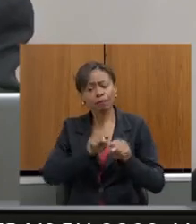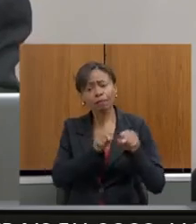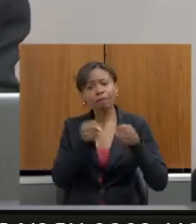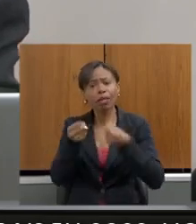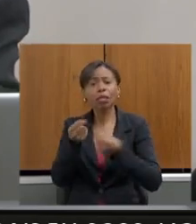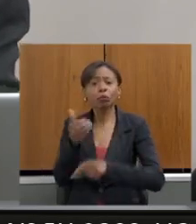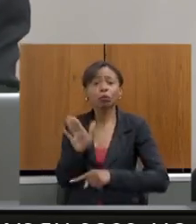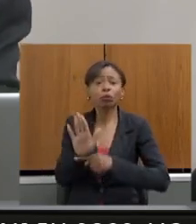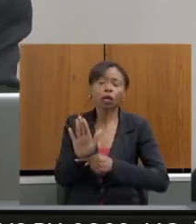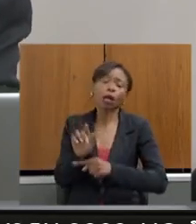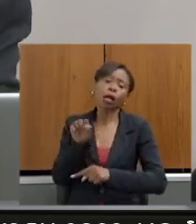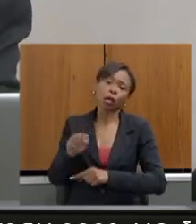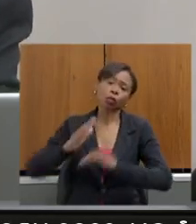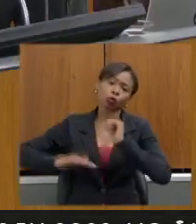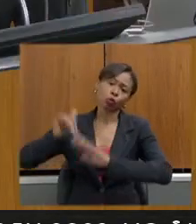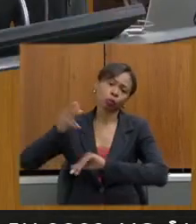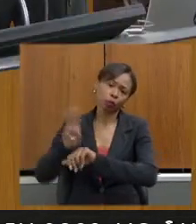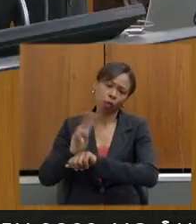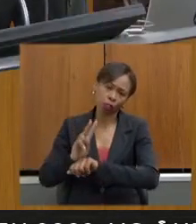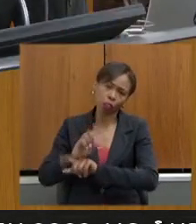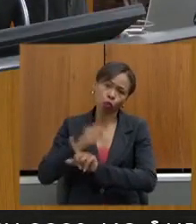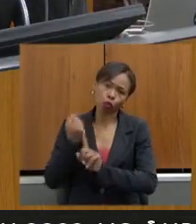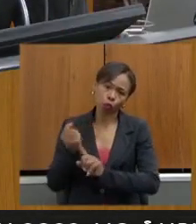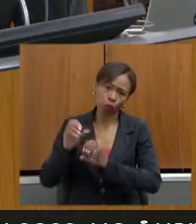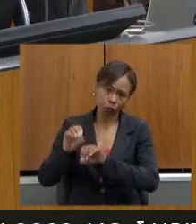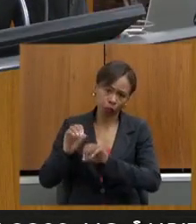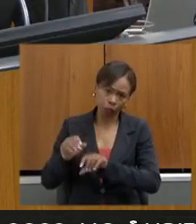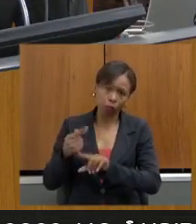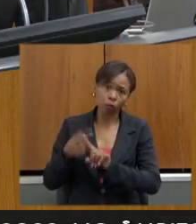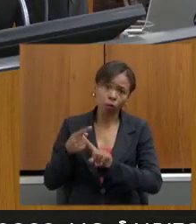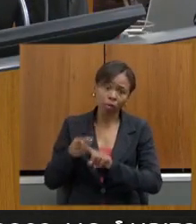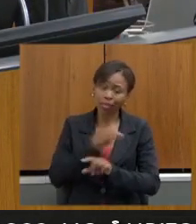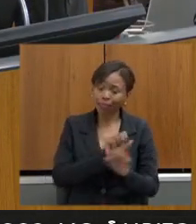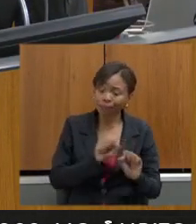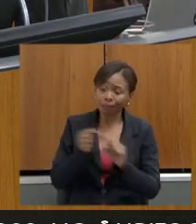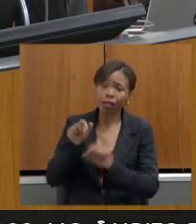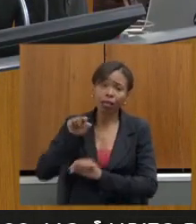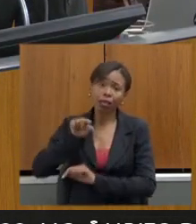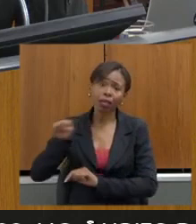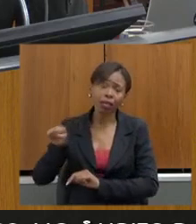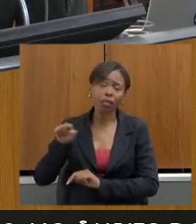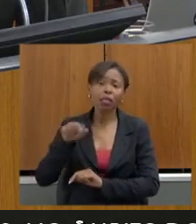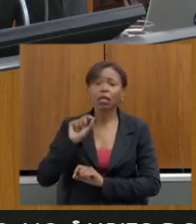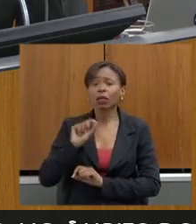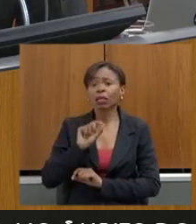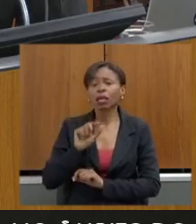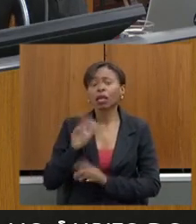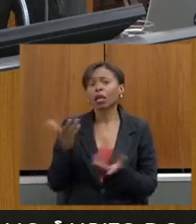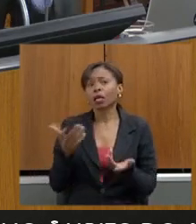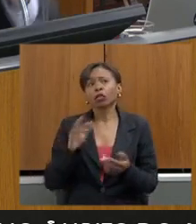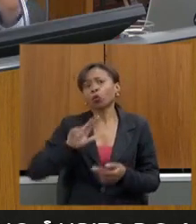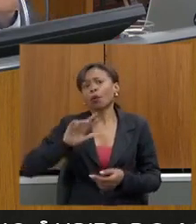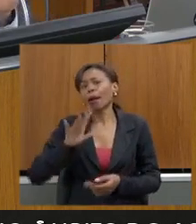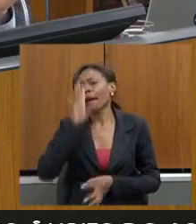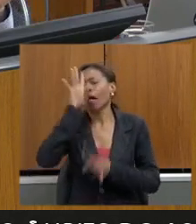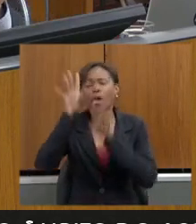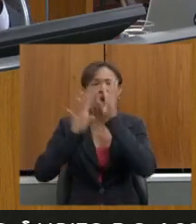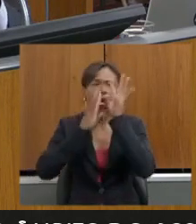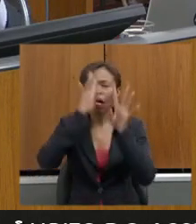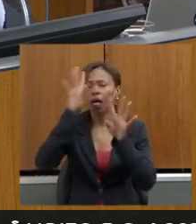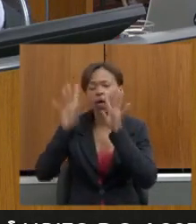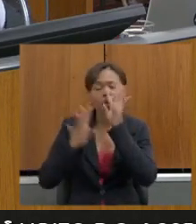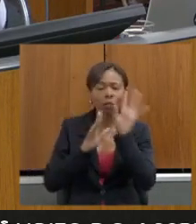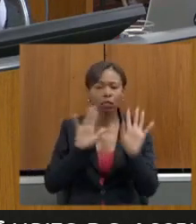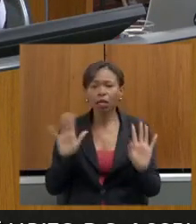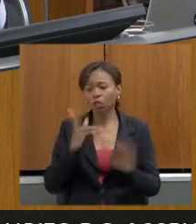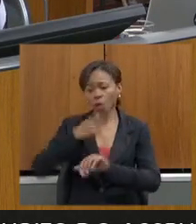a gente tem uma pessoa que pensa é que que não que não vive no mundo lírico no mundo poético o mundo que não